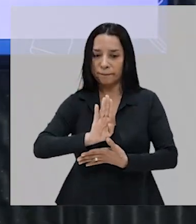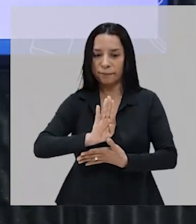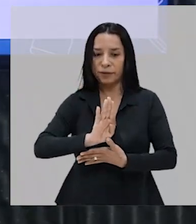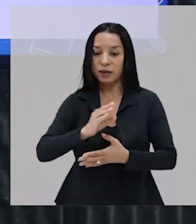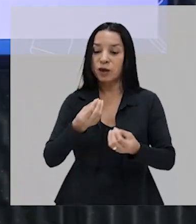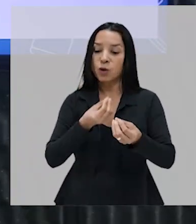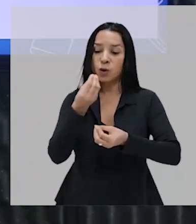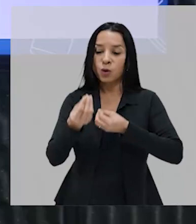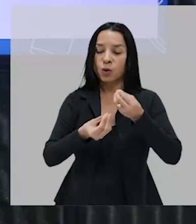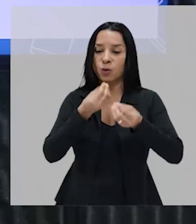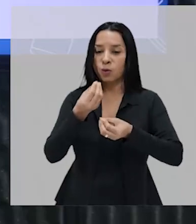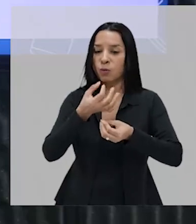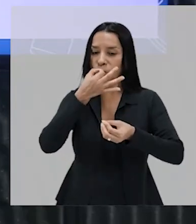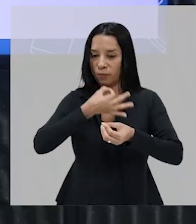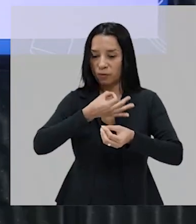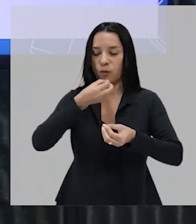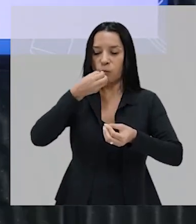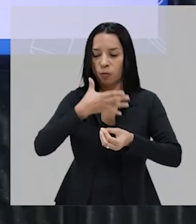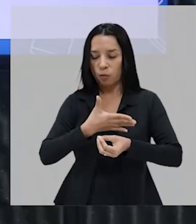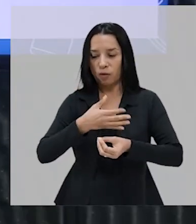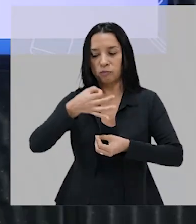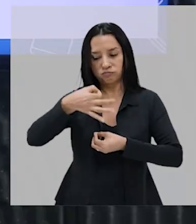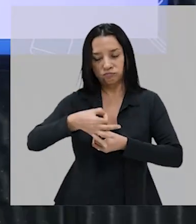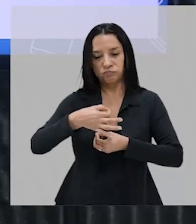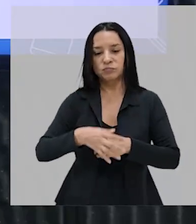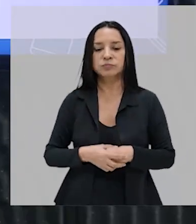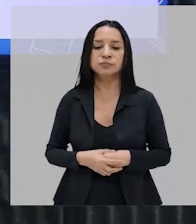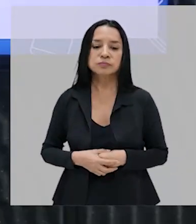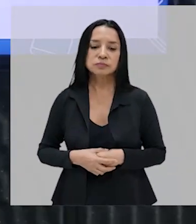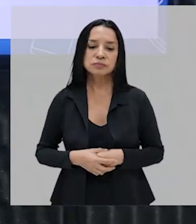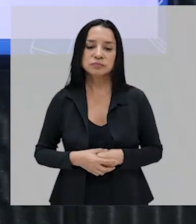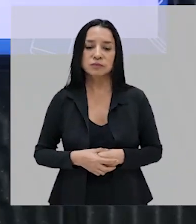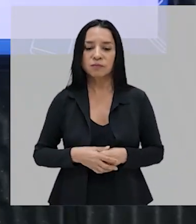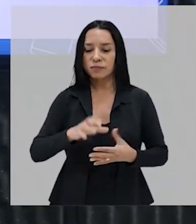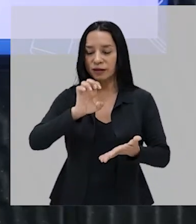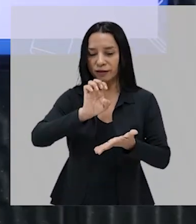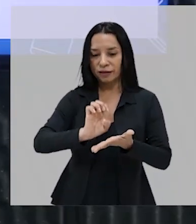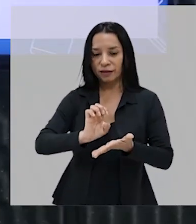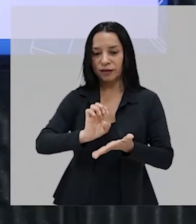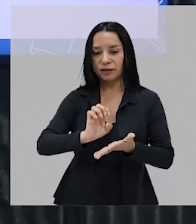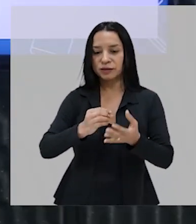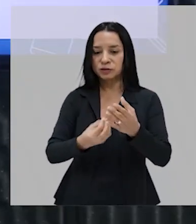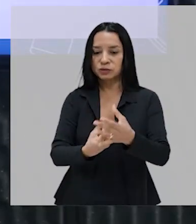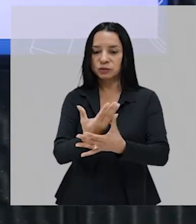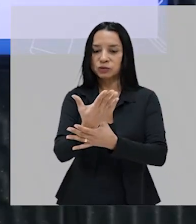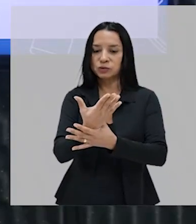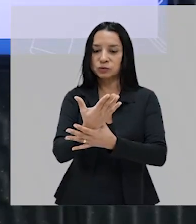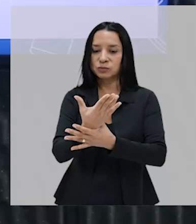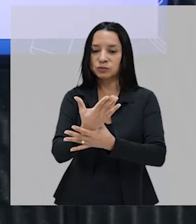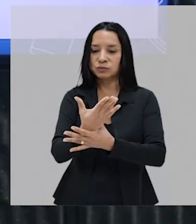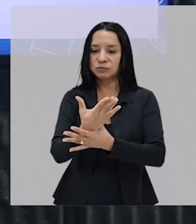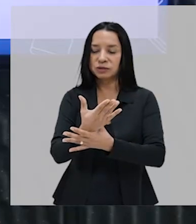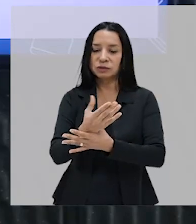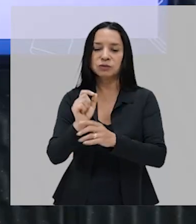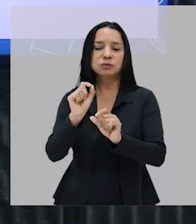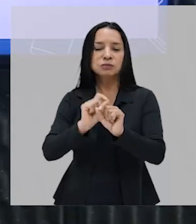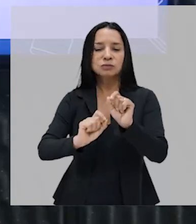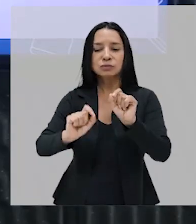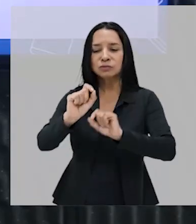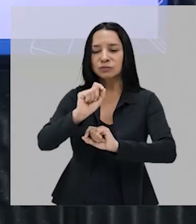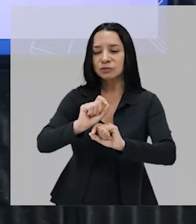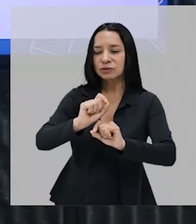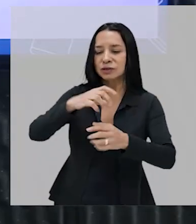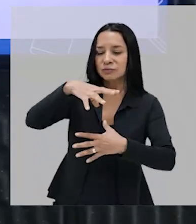como uma sugestão bem melhor. O surgimento de uma massa subversiva em relação à ordem constituída. Bom, não é esse